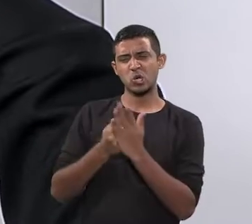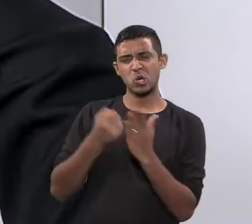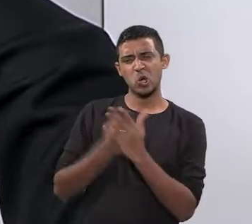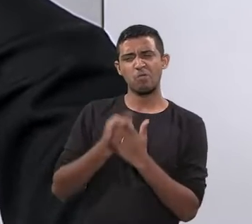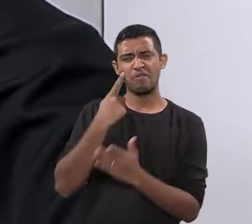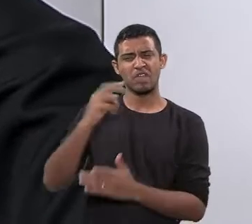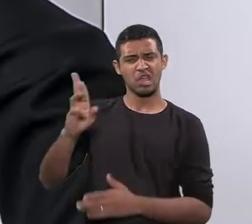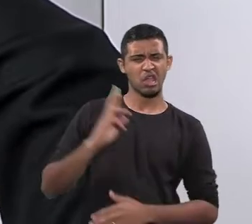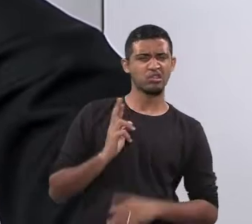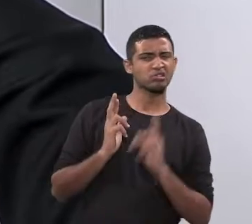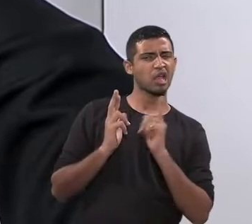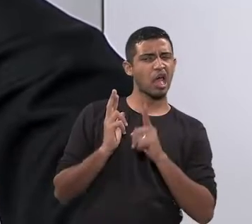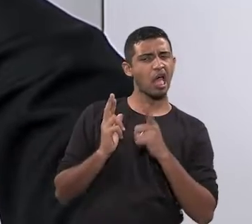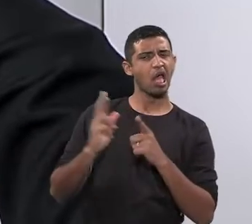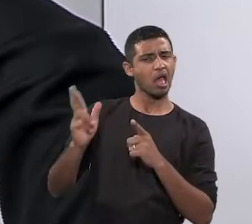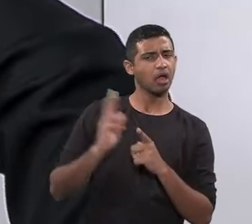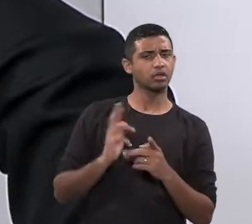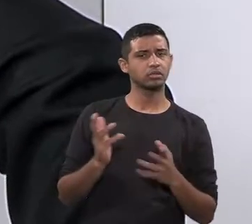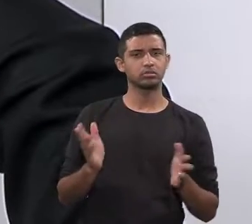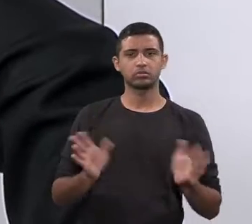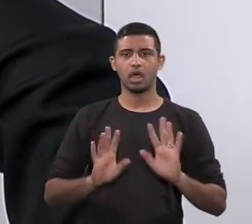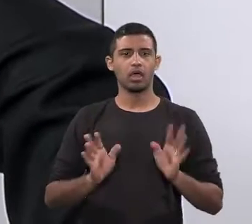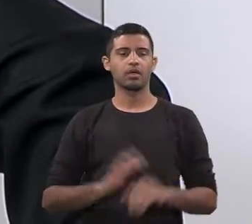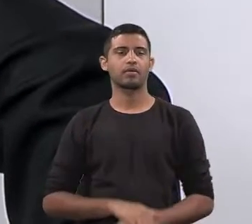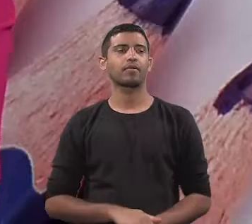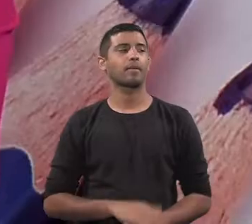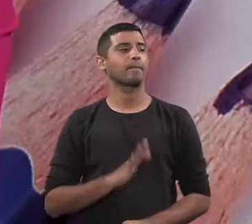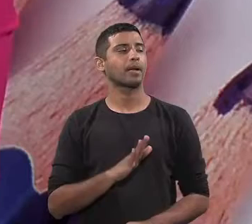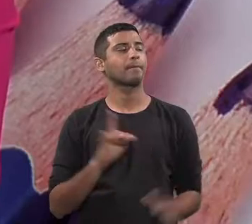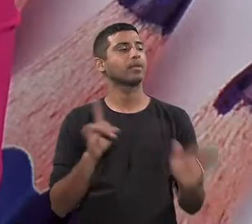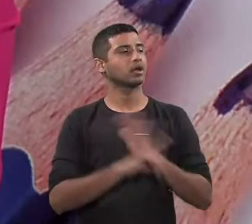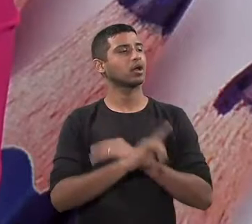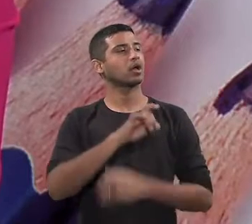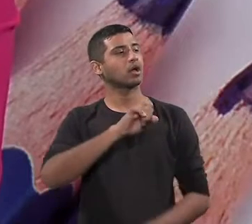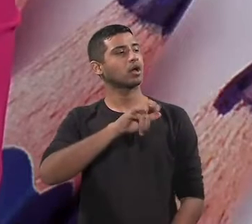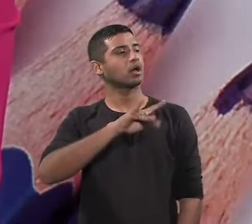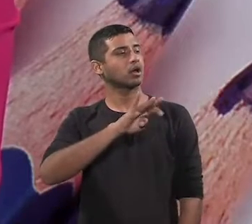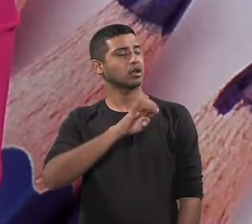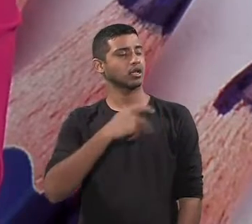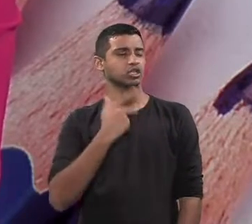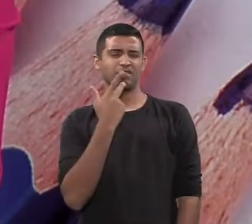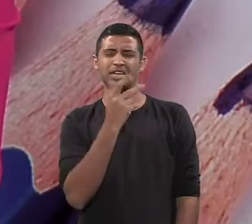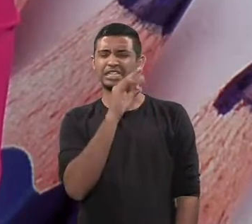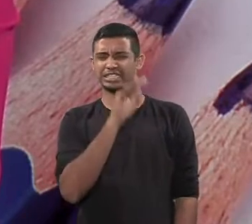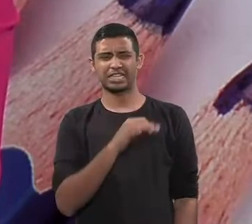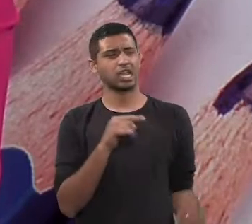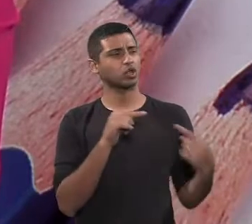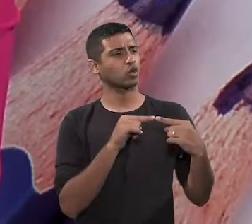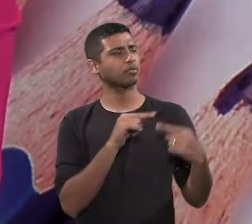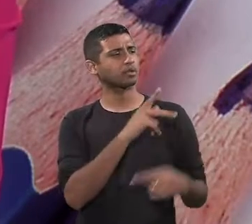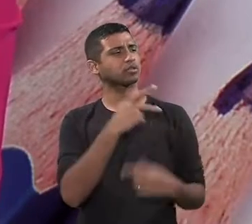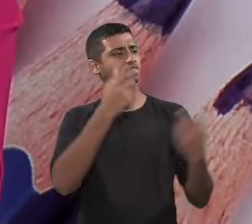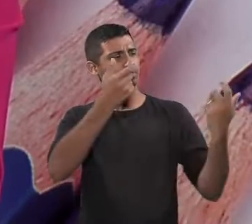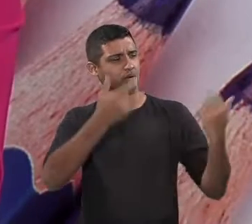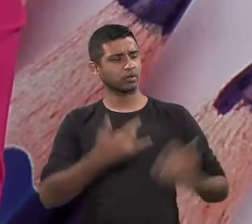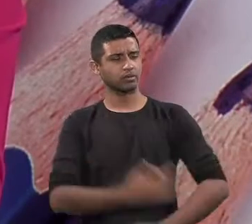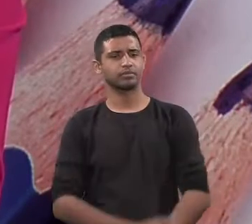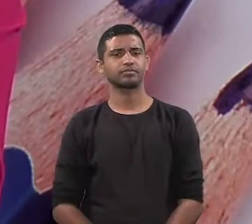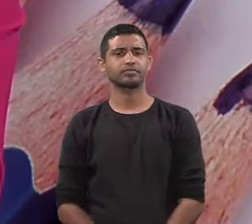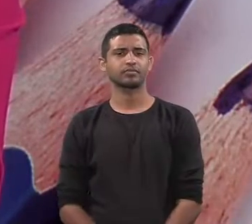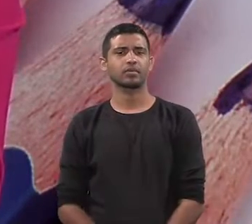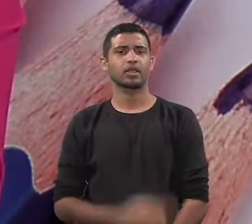pelo resultado esportivo. Que o Etiel estava falando exatamente disso, né? De